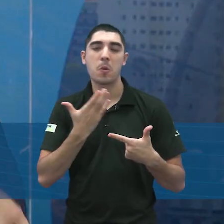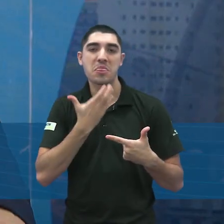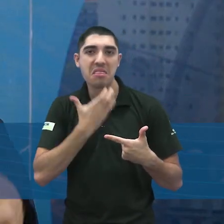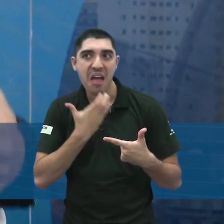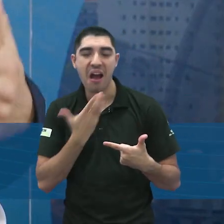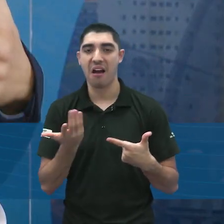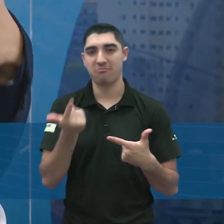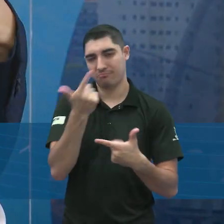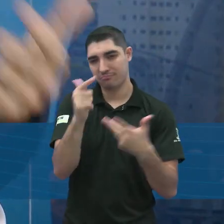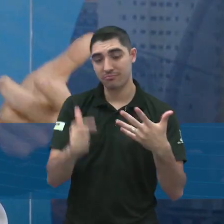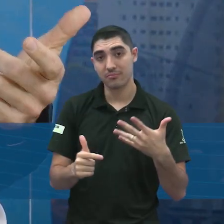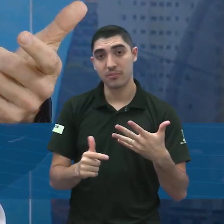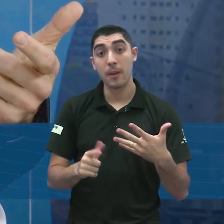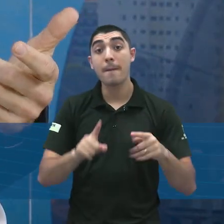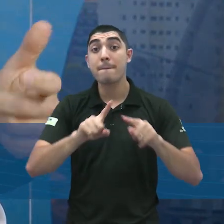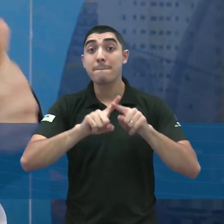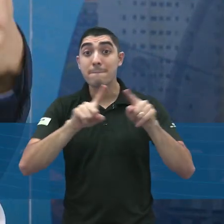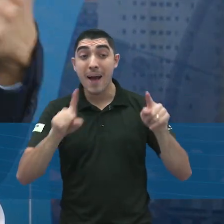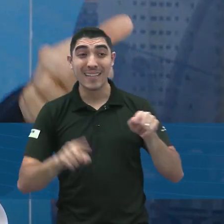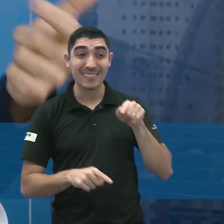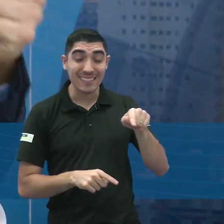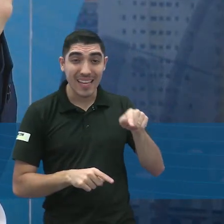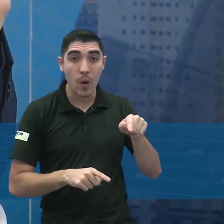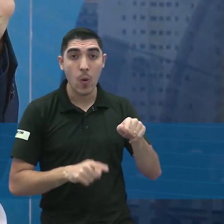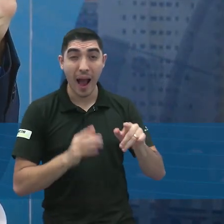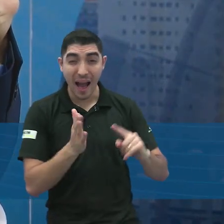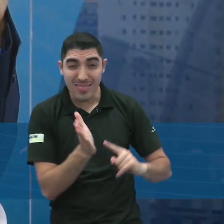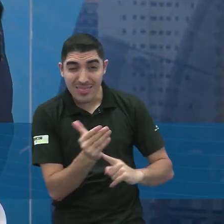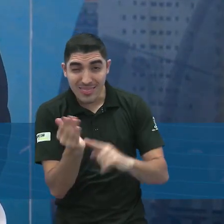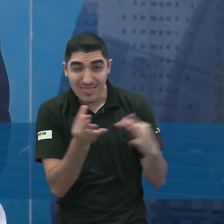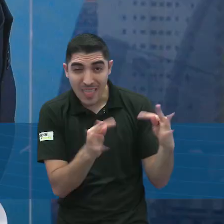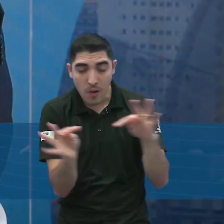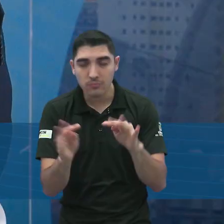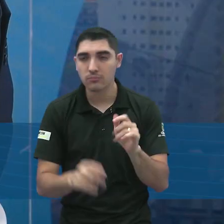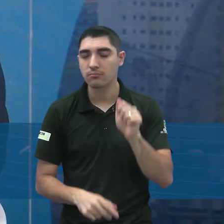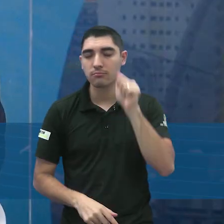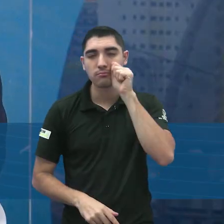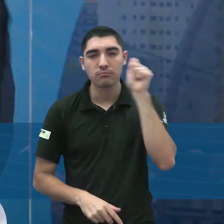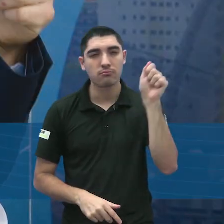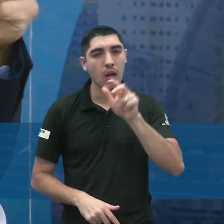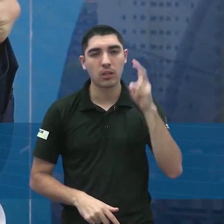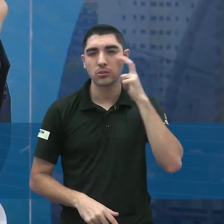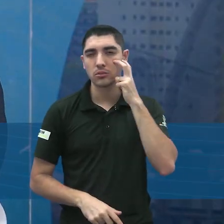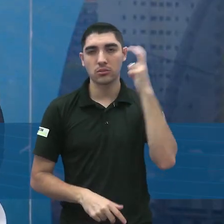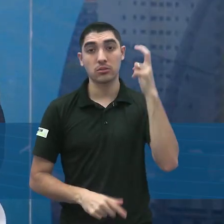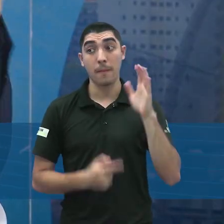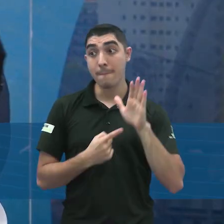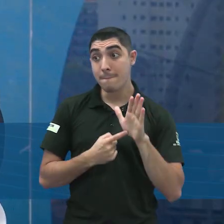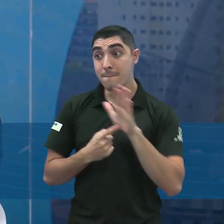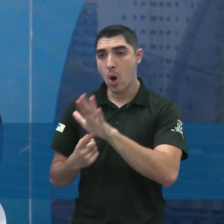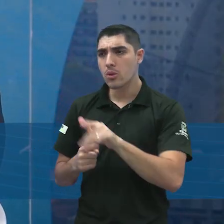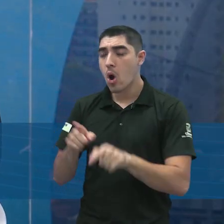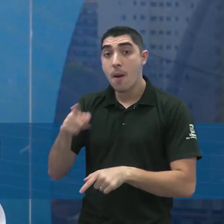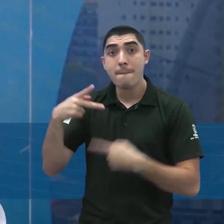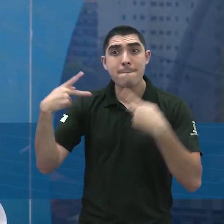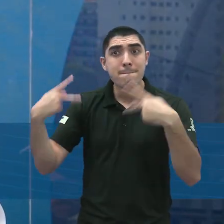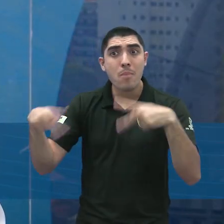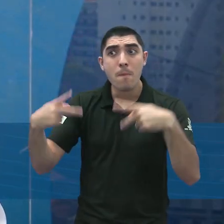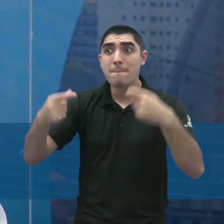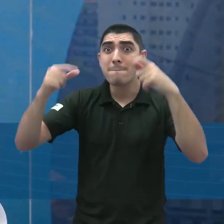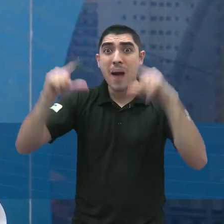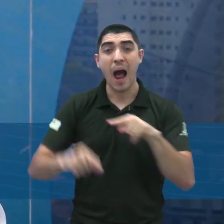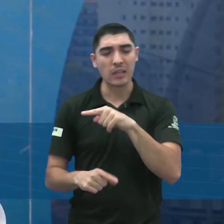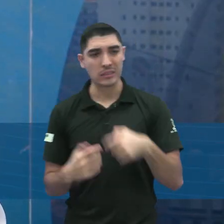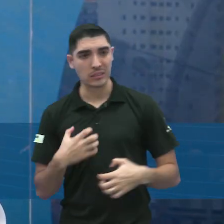também, às vezes, o algoritmo inteligente, ele consegue colocar, às vezes, mostrando uma promoção irrecusável e você fica com